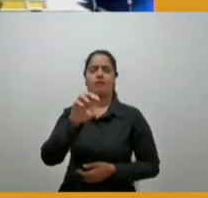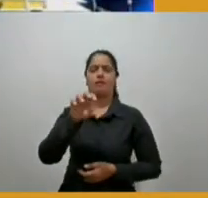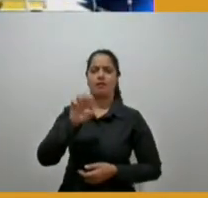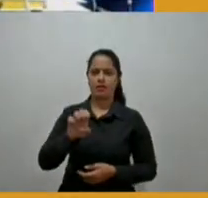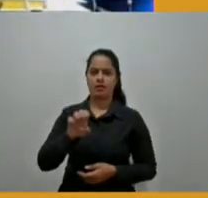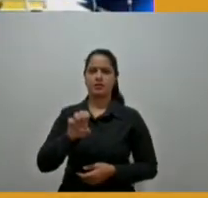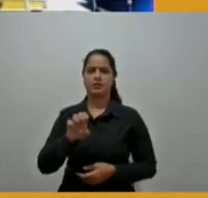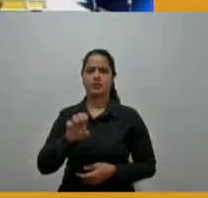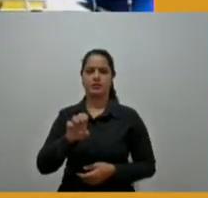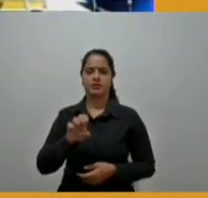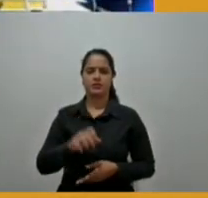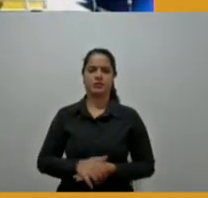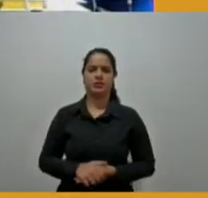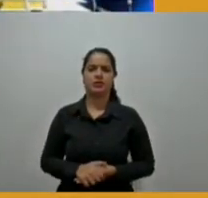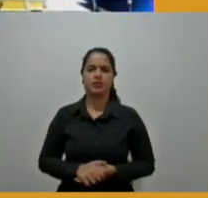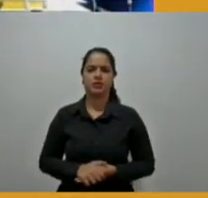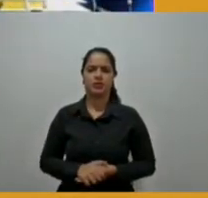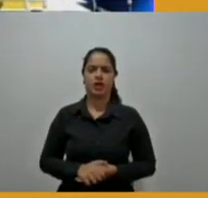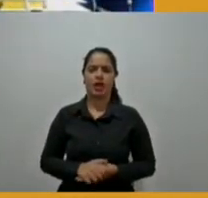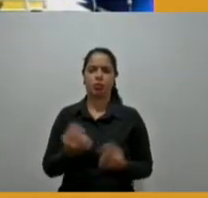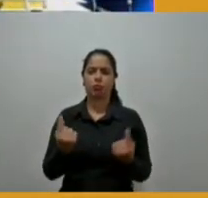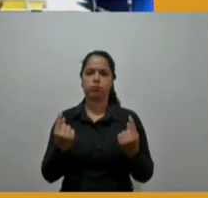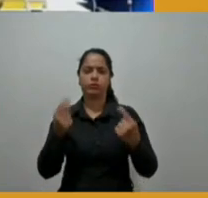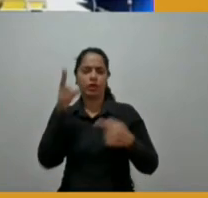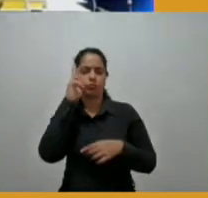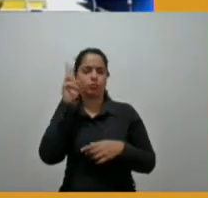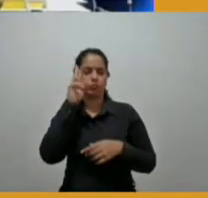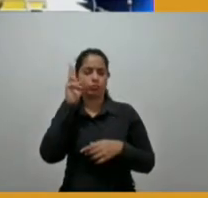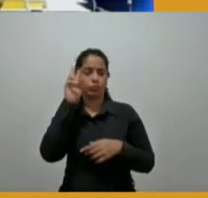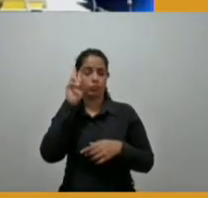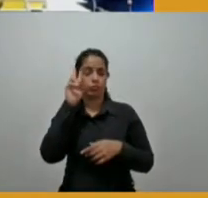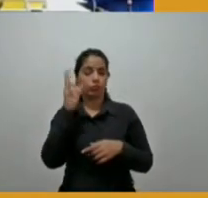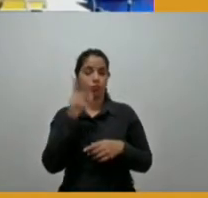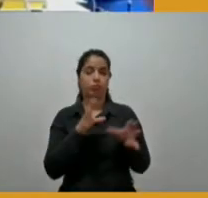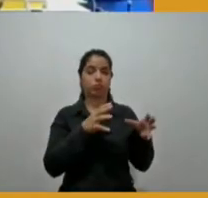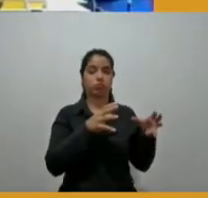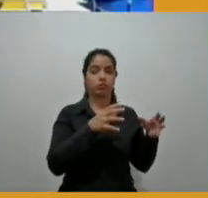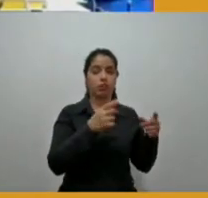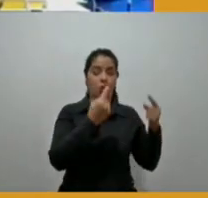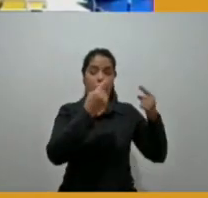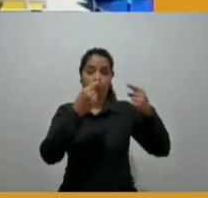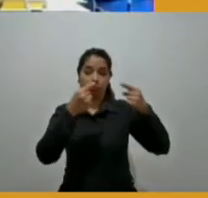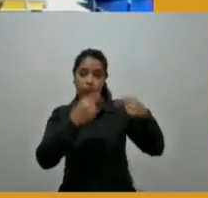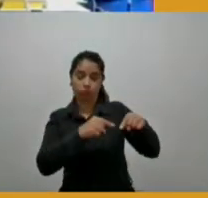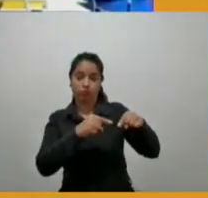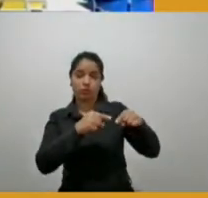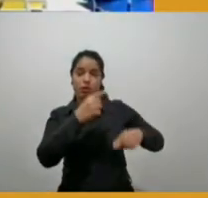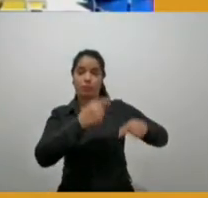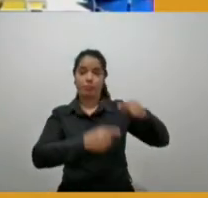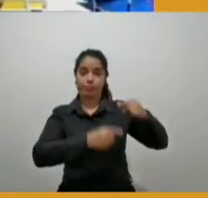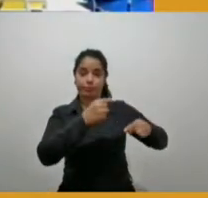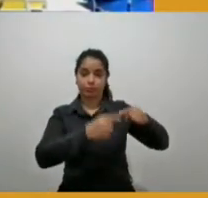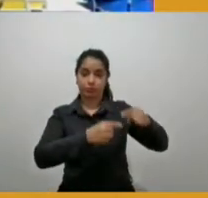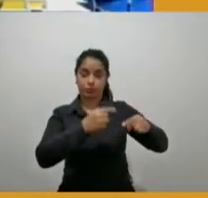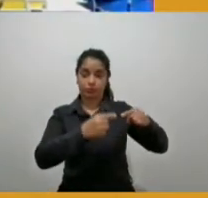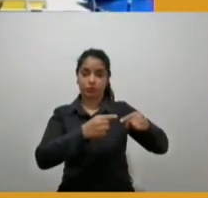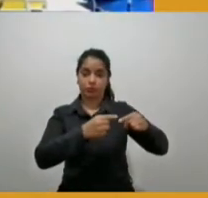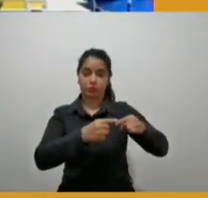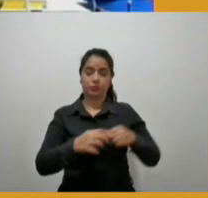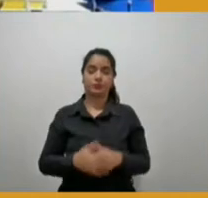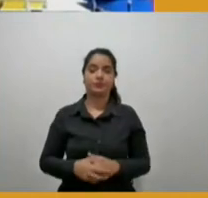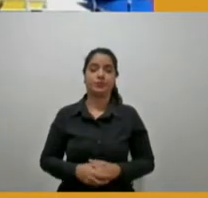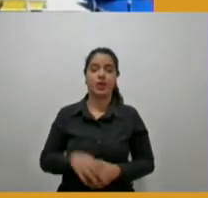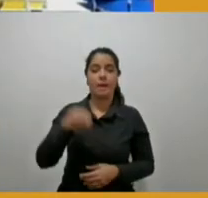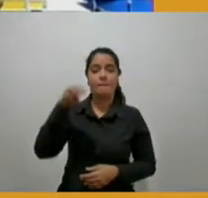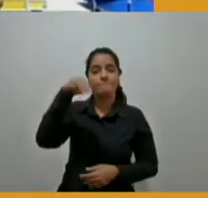movimento aristocrático, em que você tinha privilégios de origem. E aí você começou a trabalhar com o mérito. O mérito surgiu exatamente